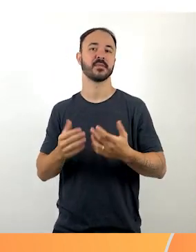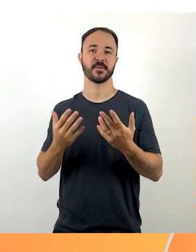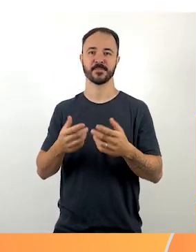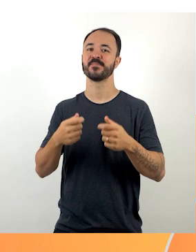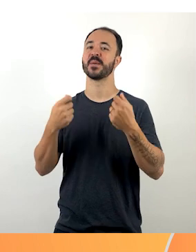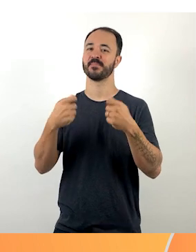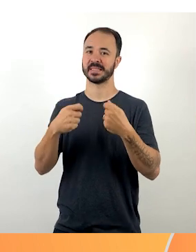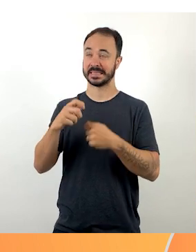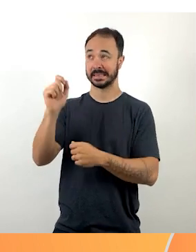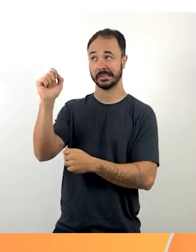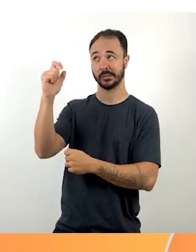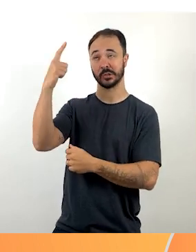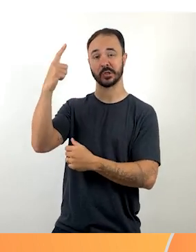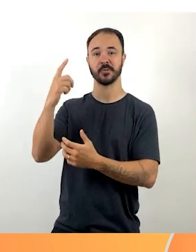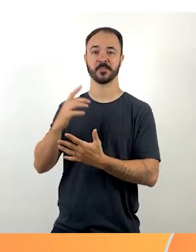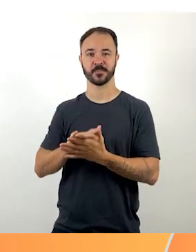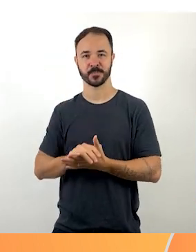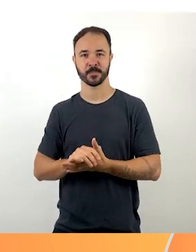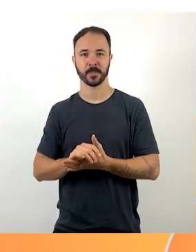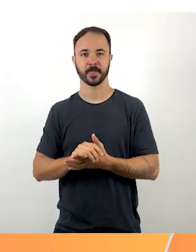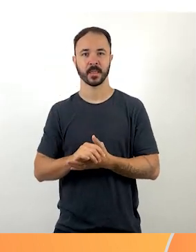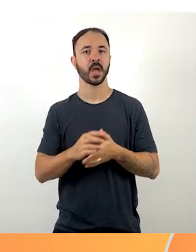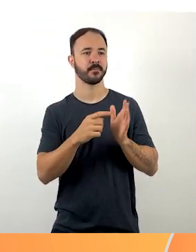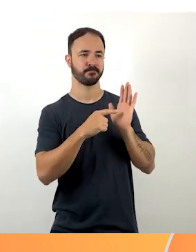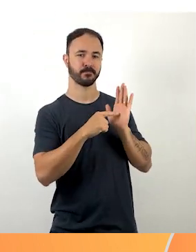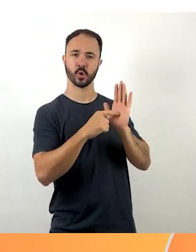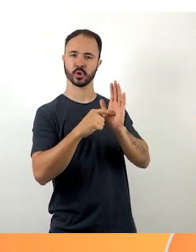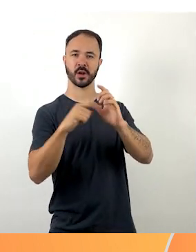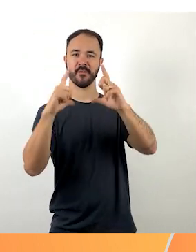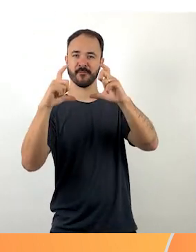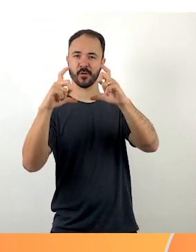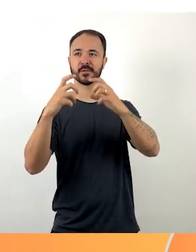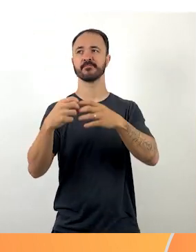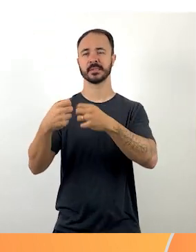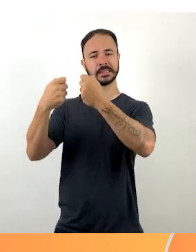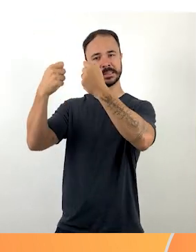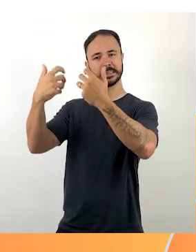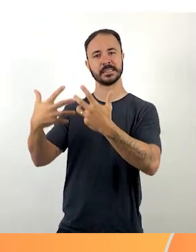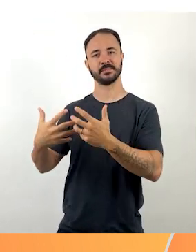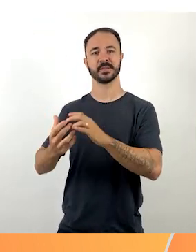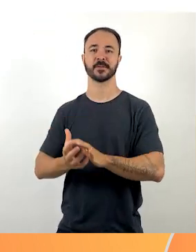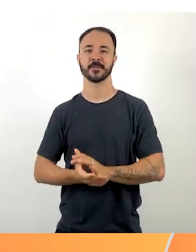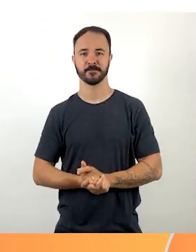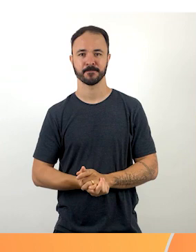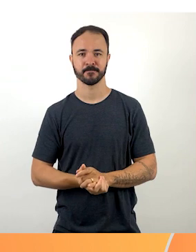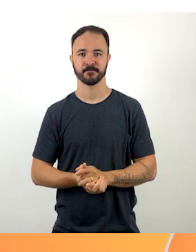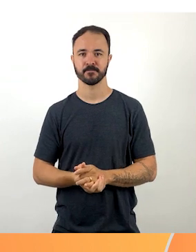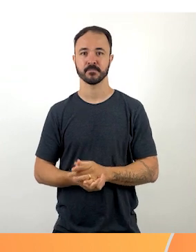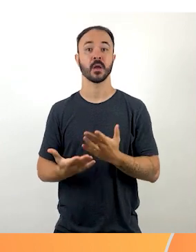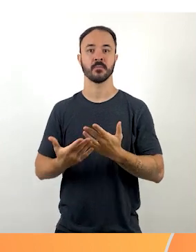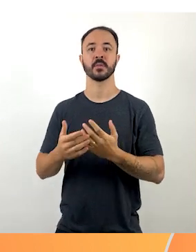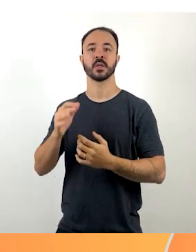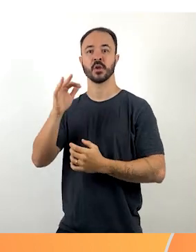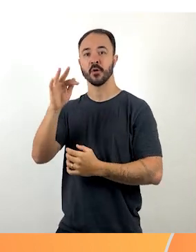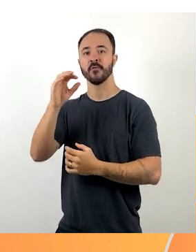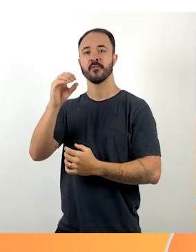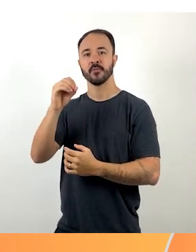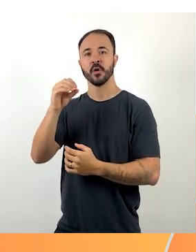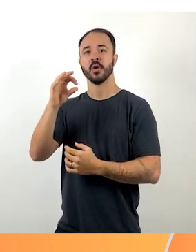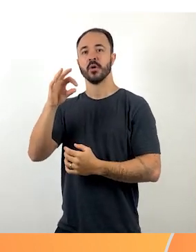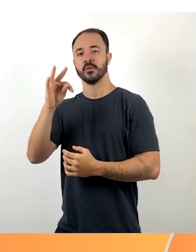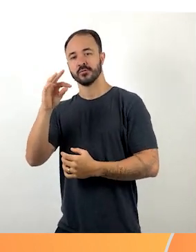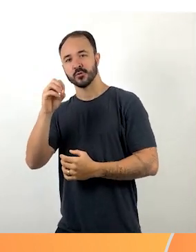a formação da glicose. Aqui nós temos a representação da forma da glicose. Na fotossíntese nós temos duas etapas, a